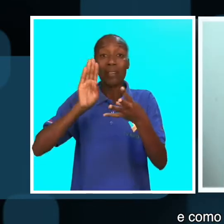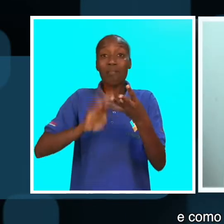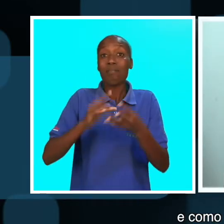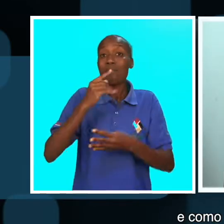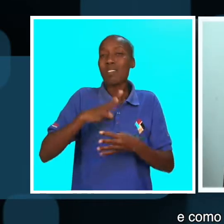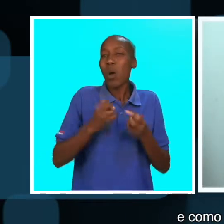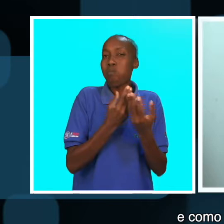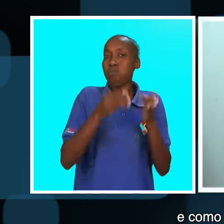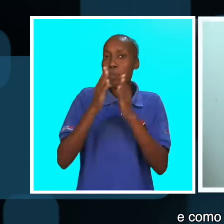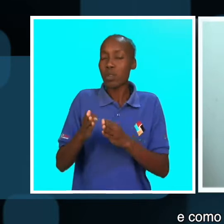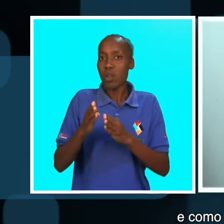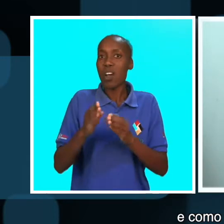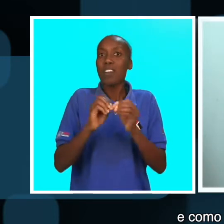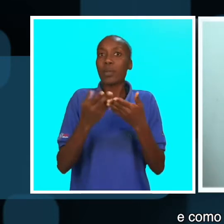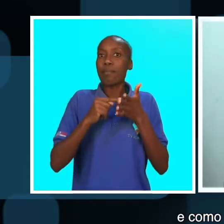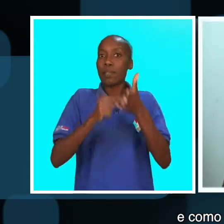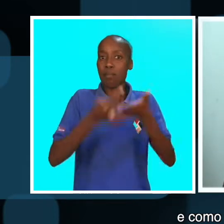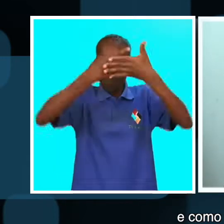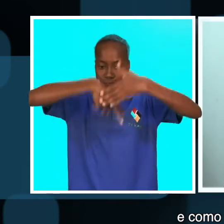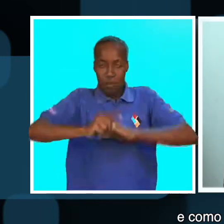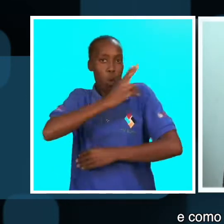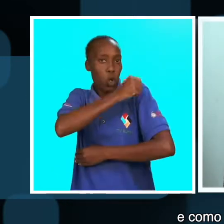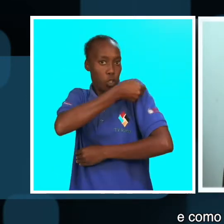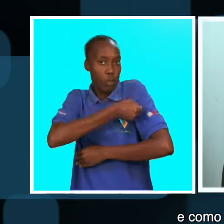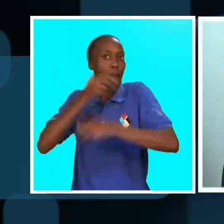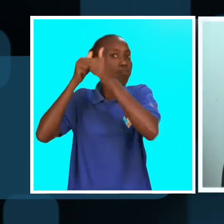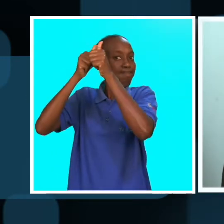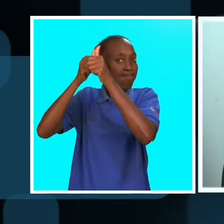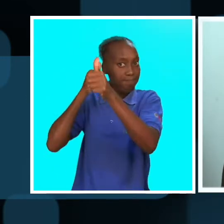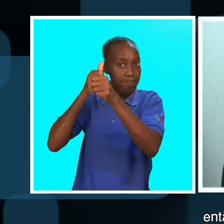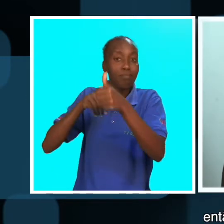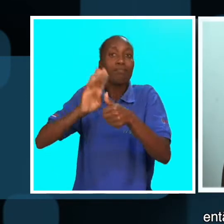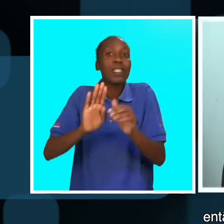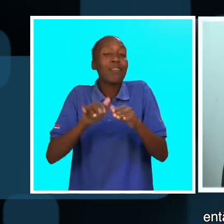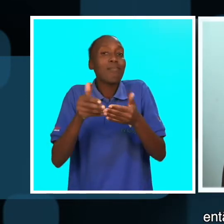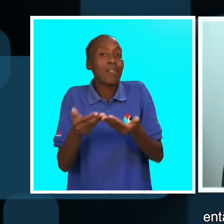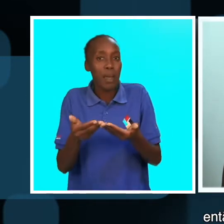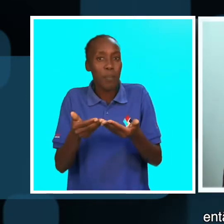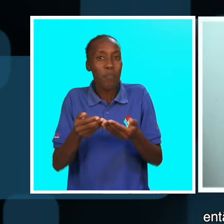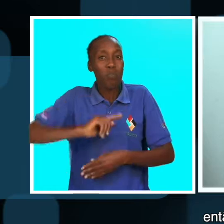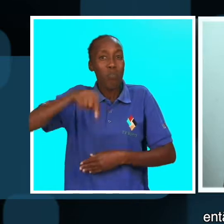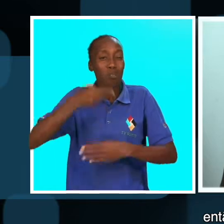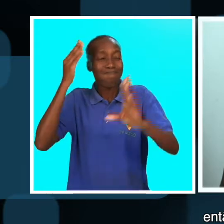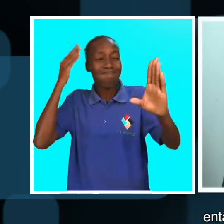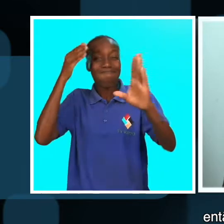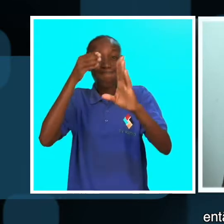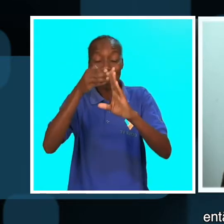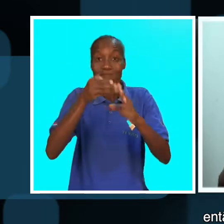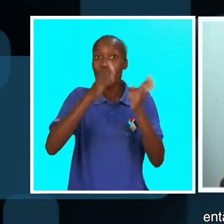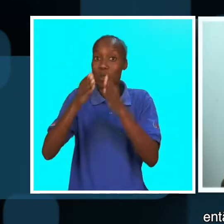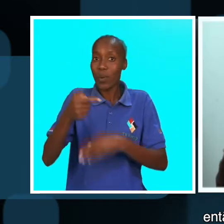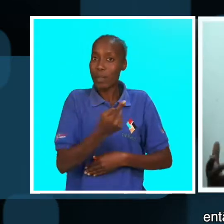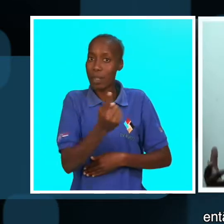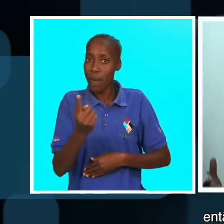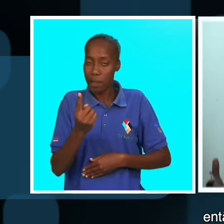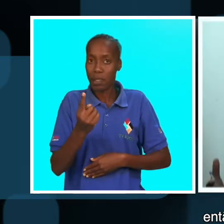E como tal, muitas têm que recorrer, por exemplo, a serviços de psiquiatria Então, o nosso foco, o